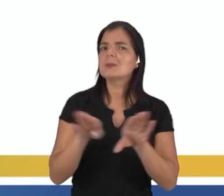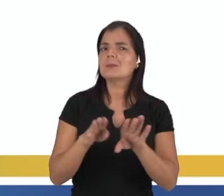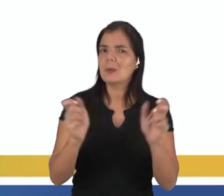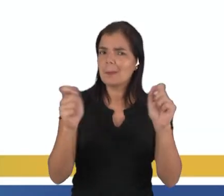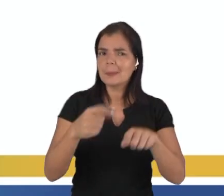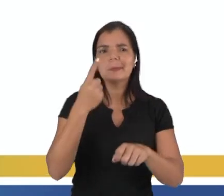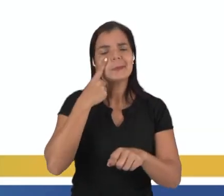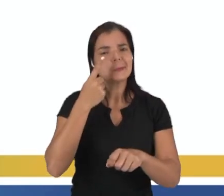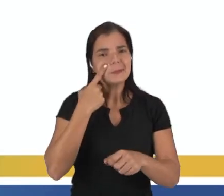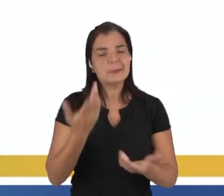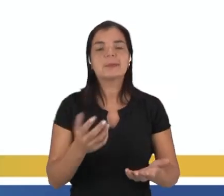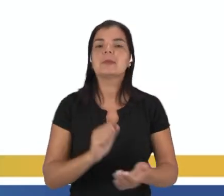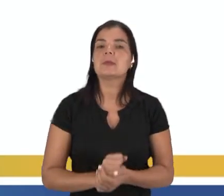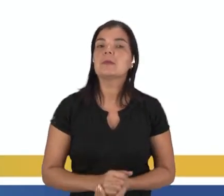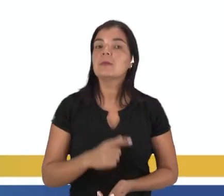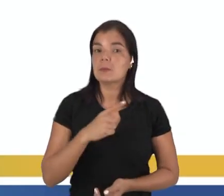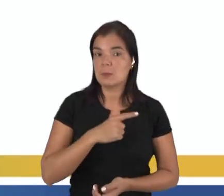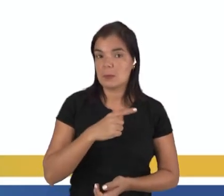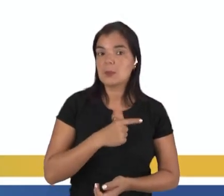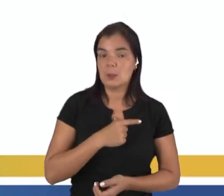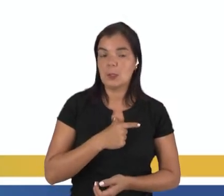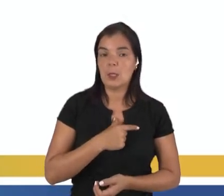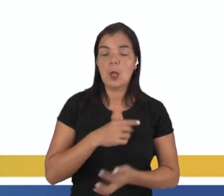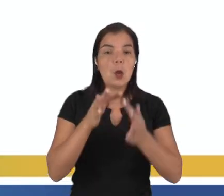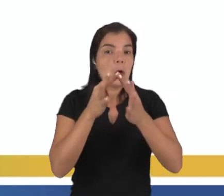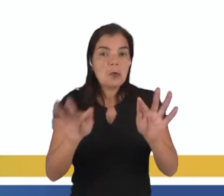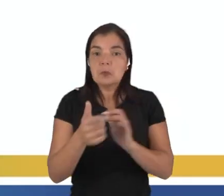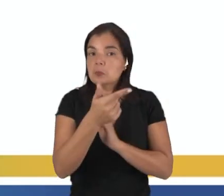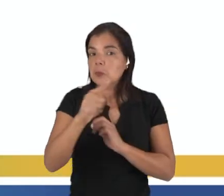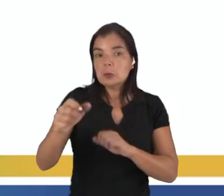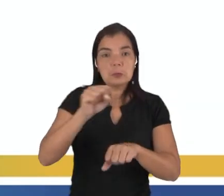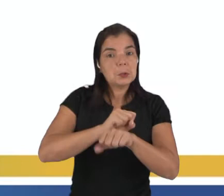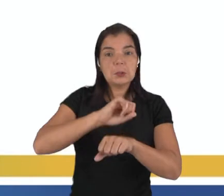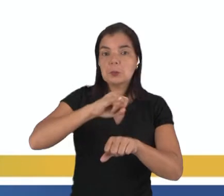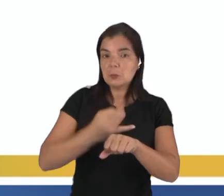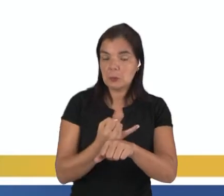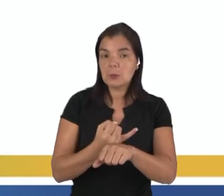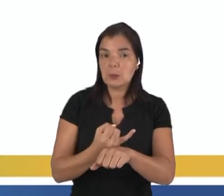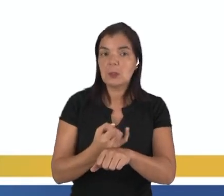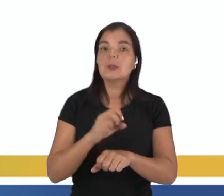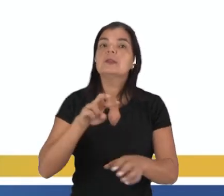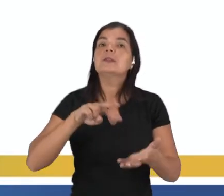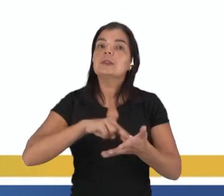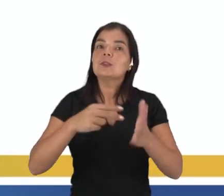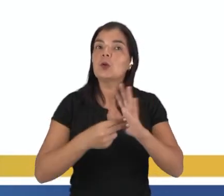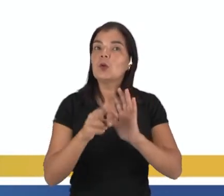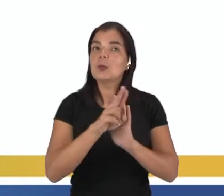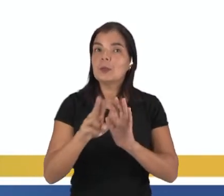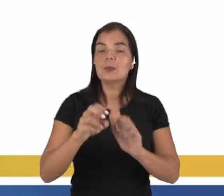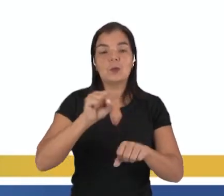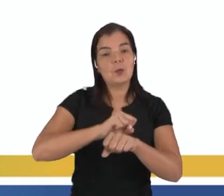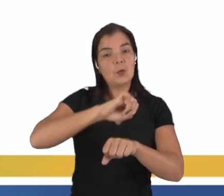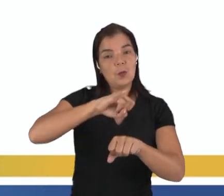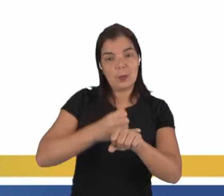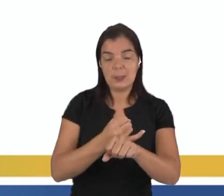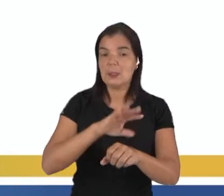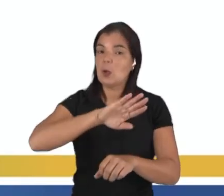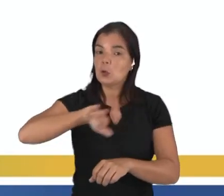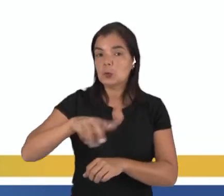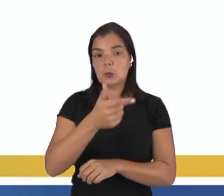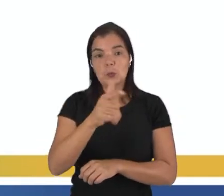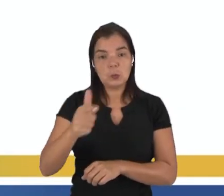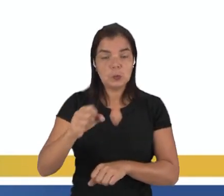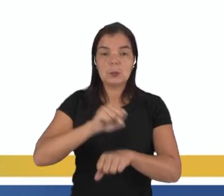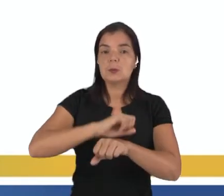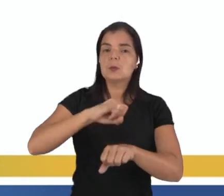podemos encontrar. Vai haver, então, orações que não têm sujeito, chamados, então, de oração sem sujeito.